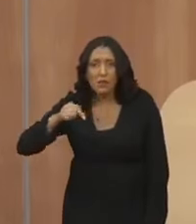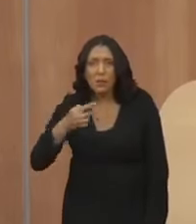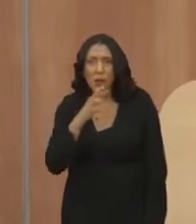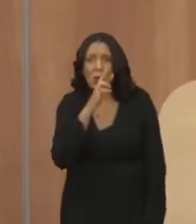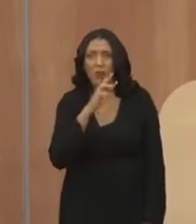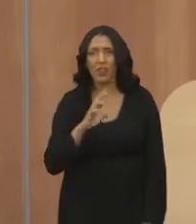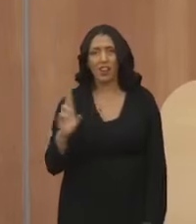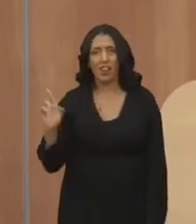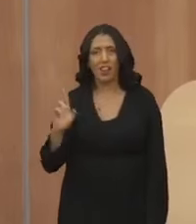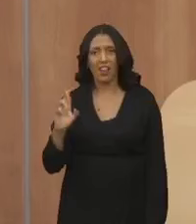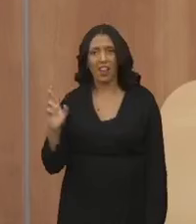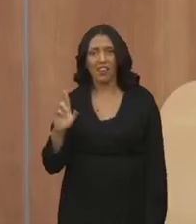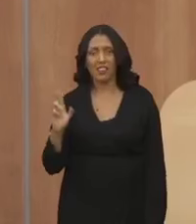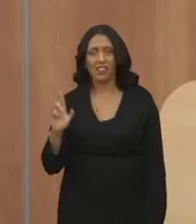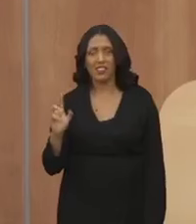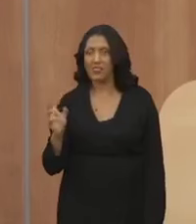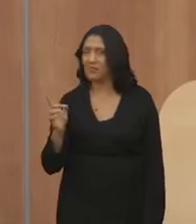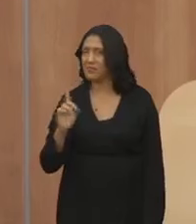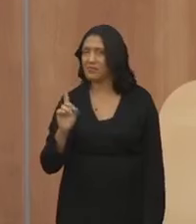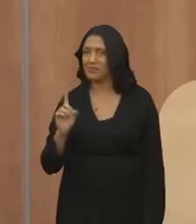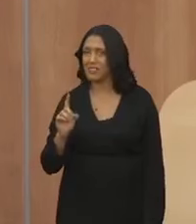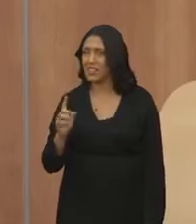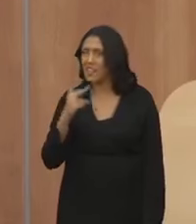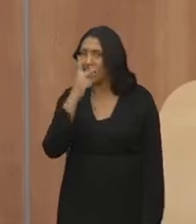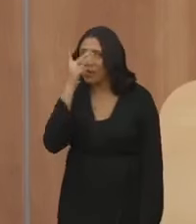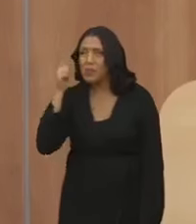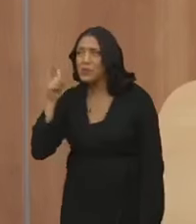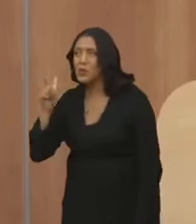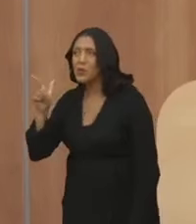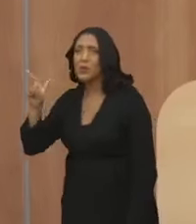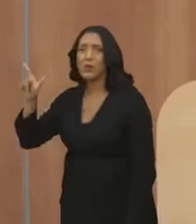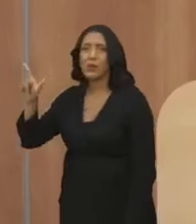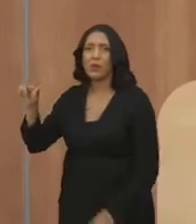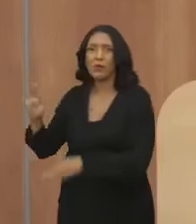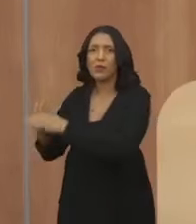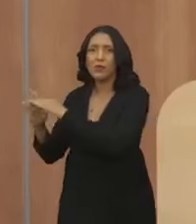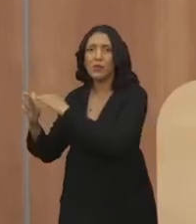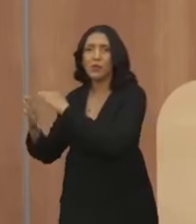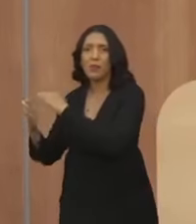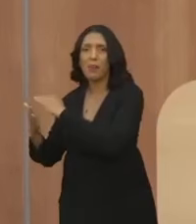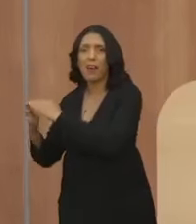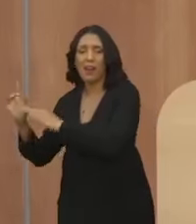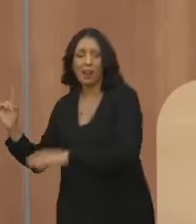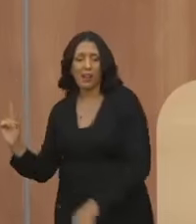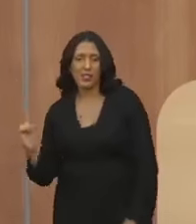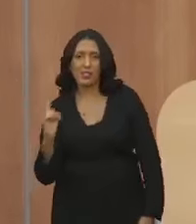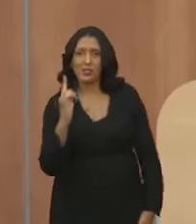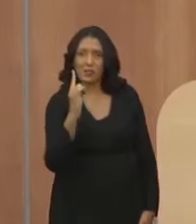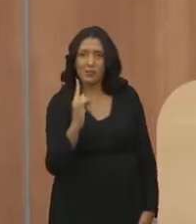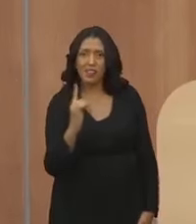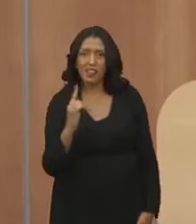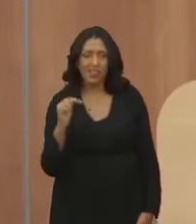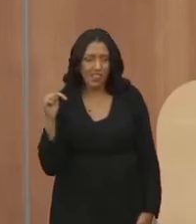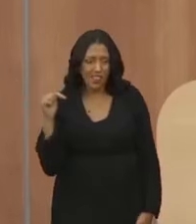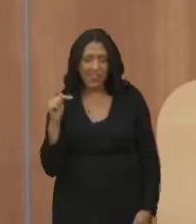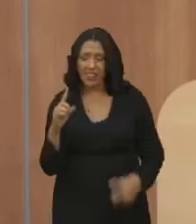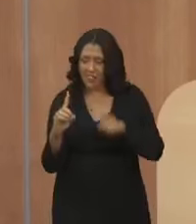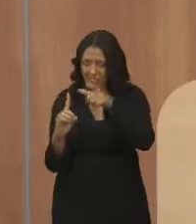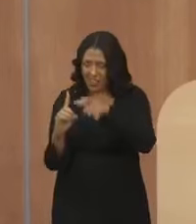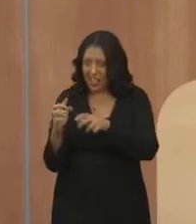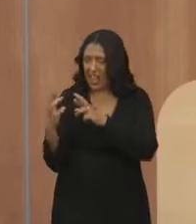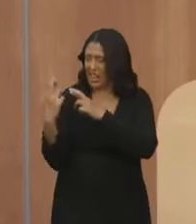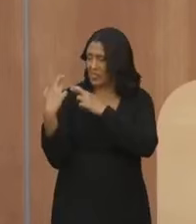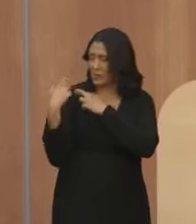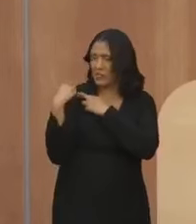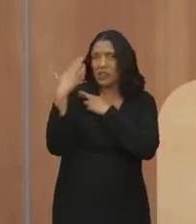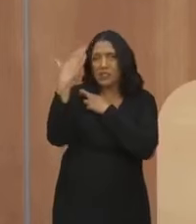subprefeito, que nem mora lá, não é? Eu posso dizer aqui que o subprefeito não mora lá. Não mora lá, o subprefeito que vai